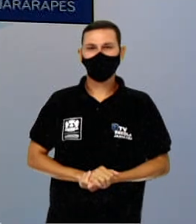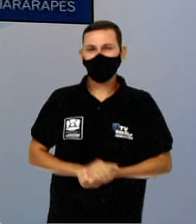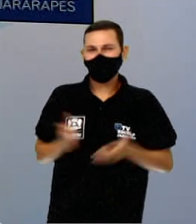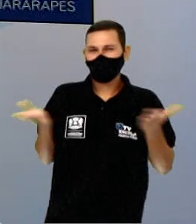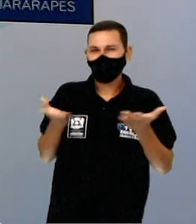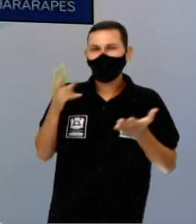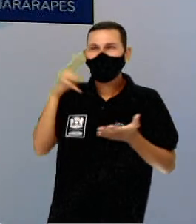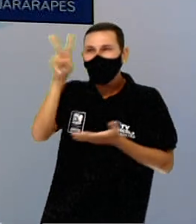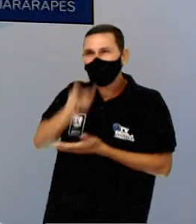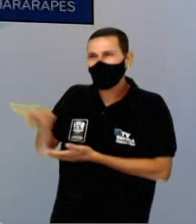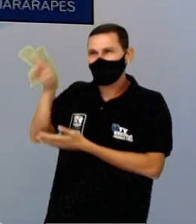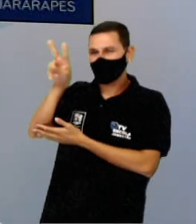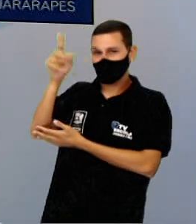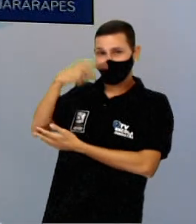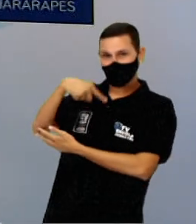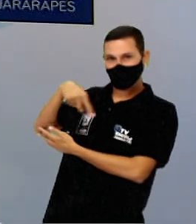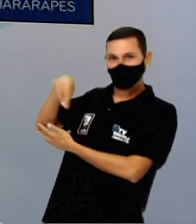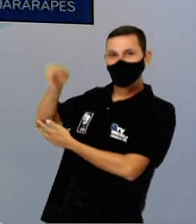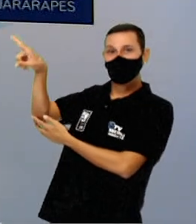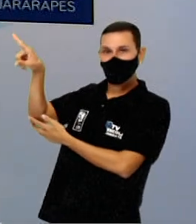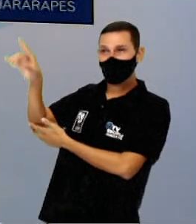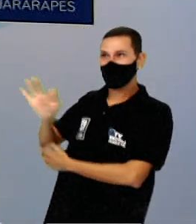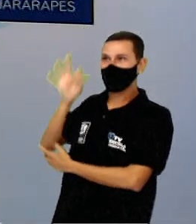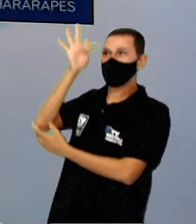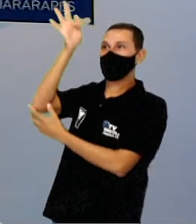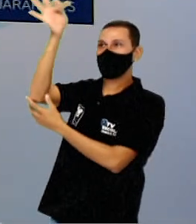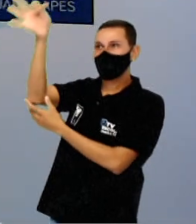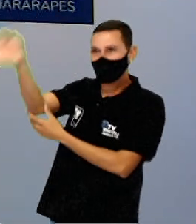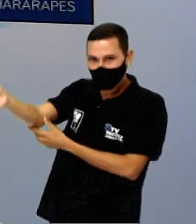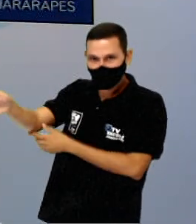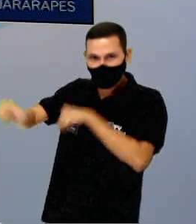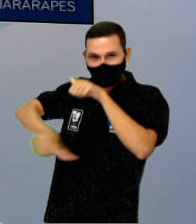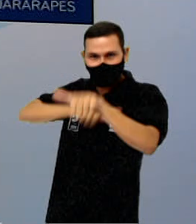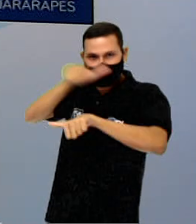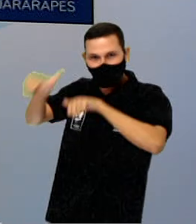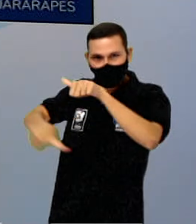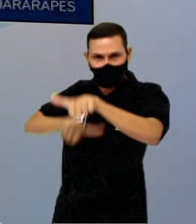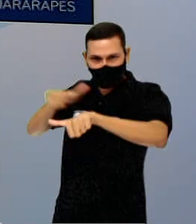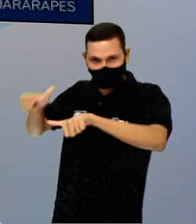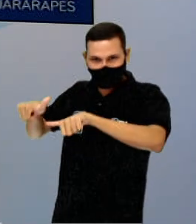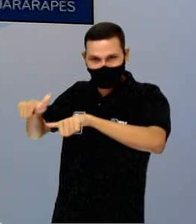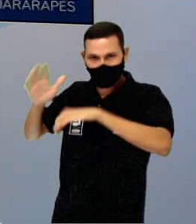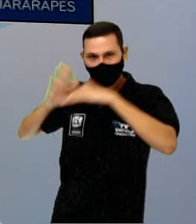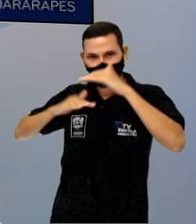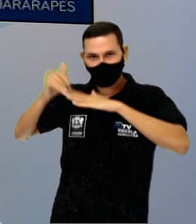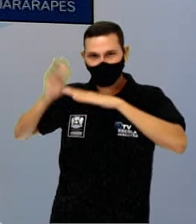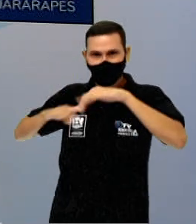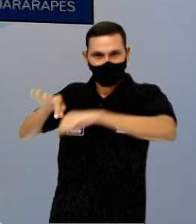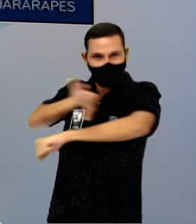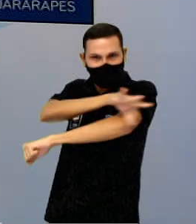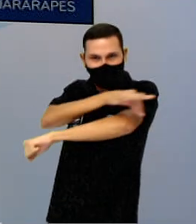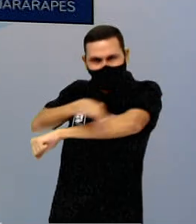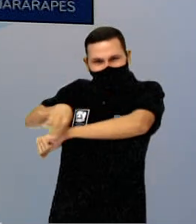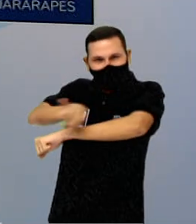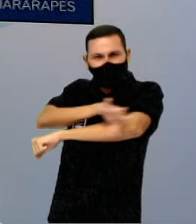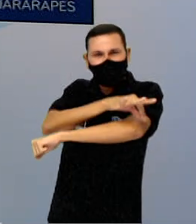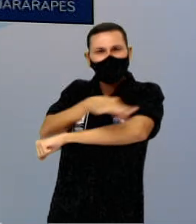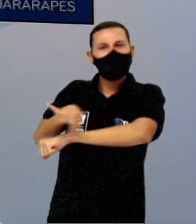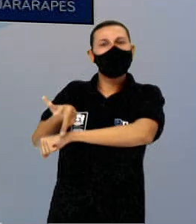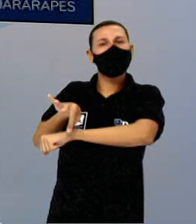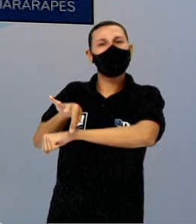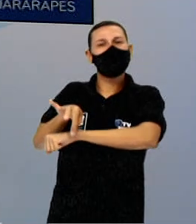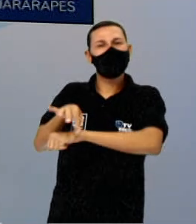temos ó eu vou ser um engenheiro né se ele tá falando que ele vai ser um engenheiro ele tá o que ele já